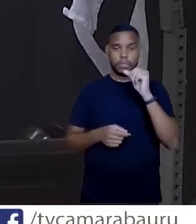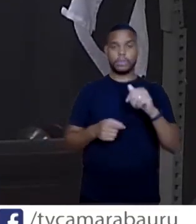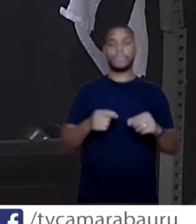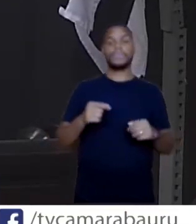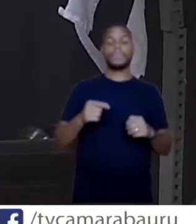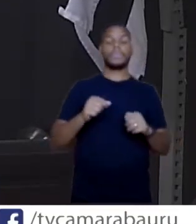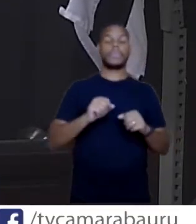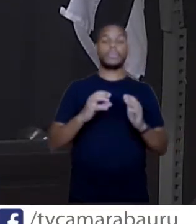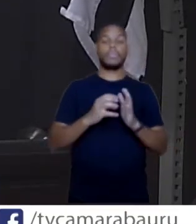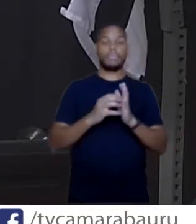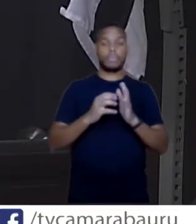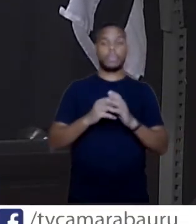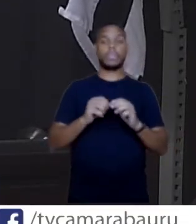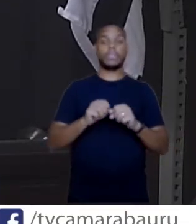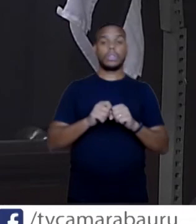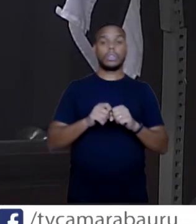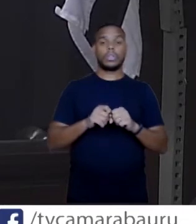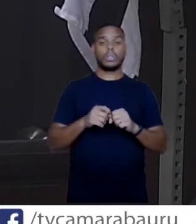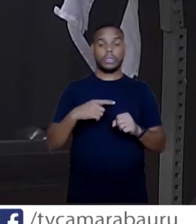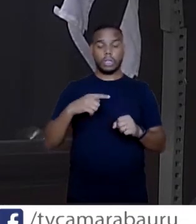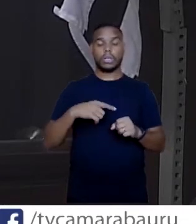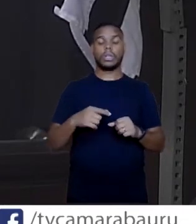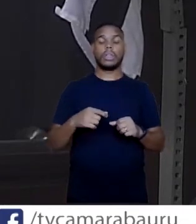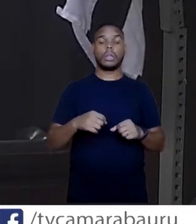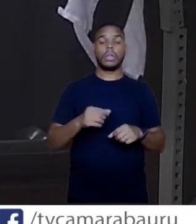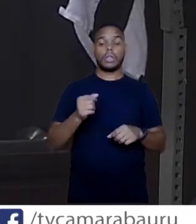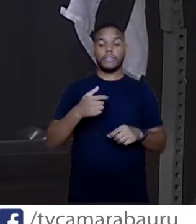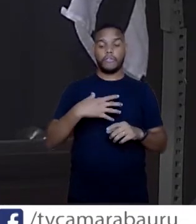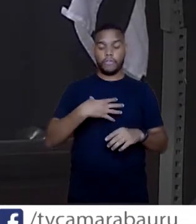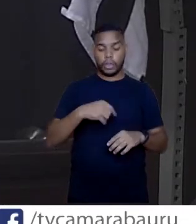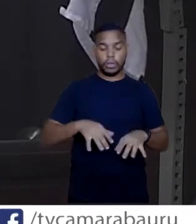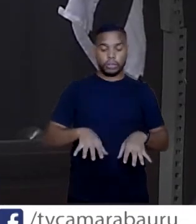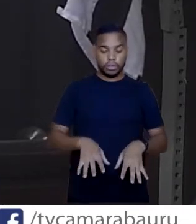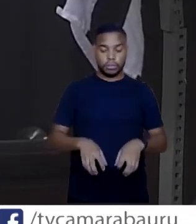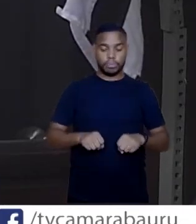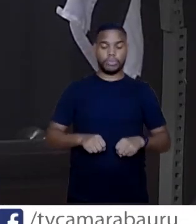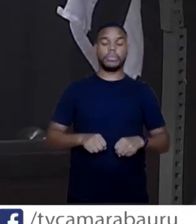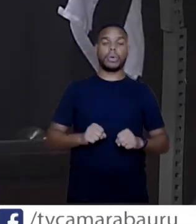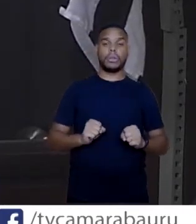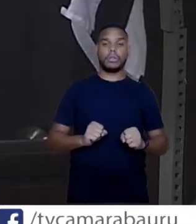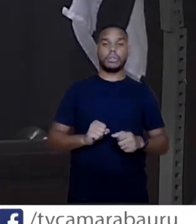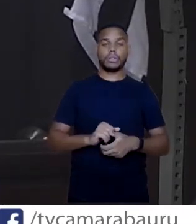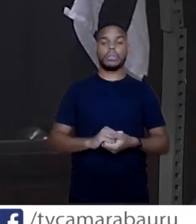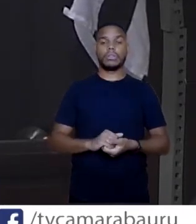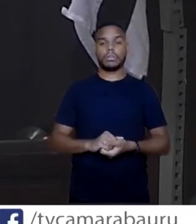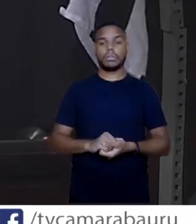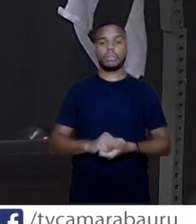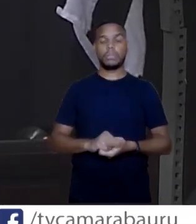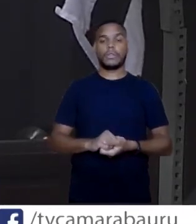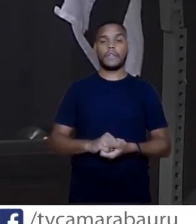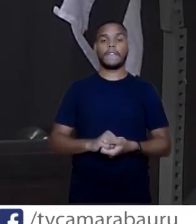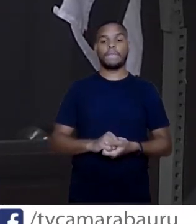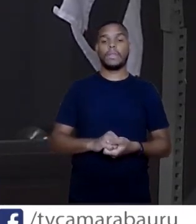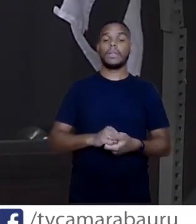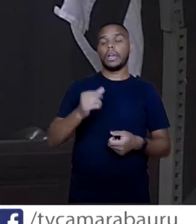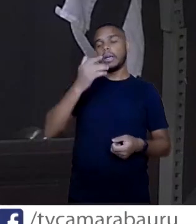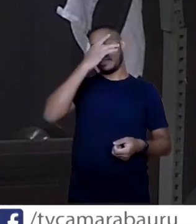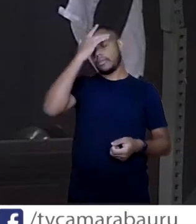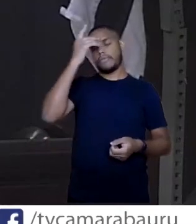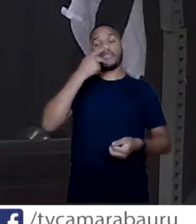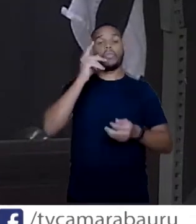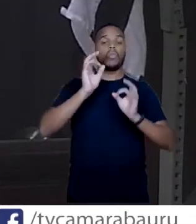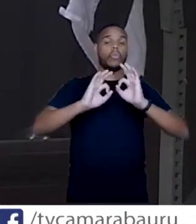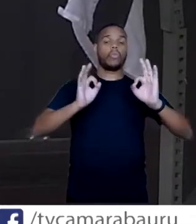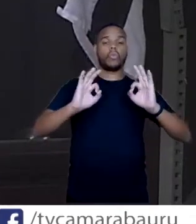as crianças no ventre materno é uma coisa série silva e ninguém fala nada se